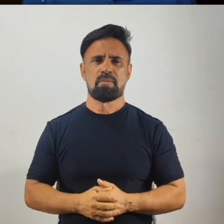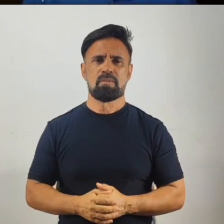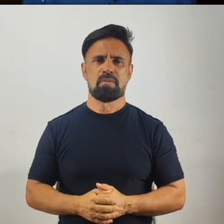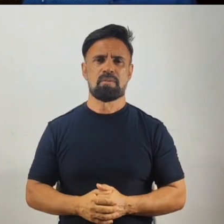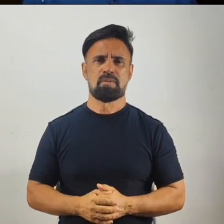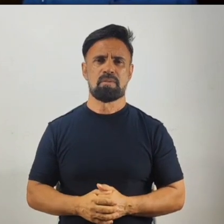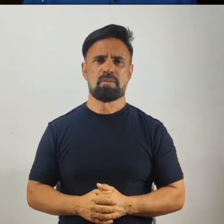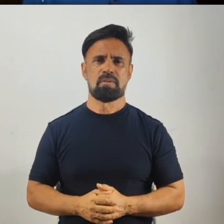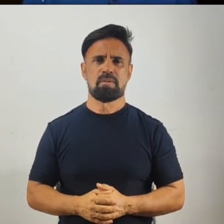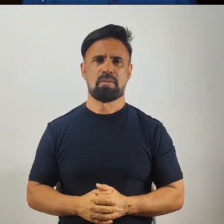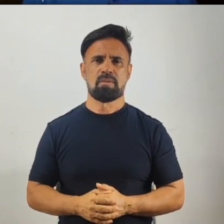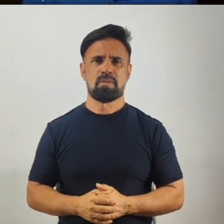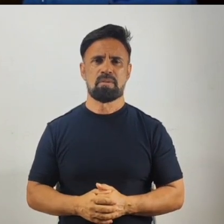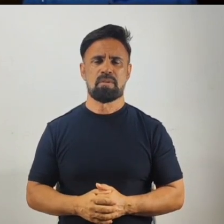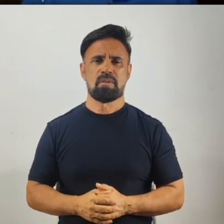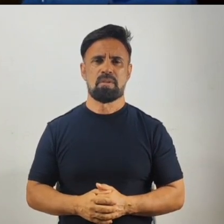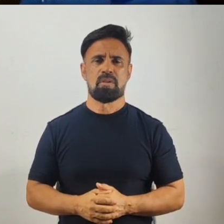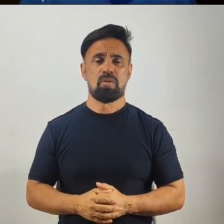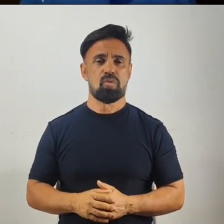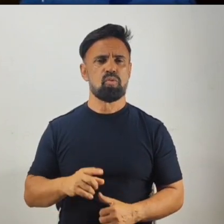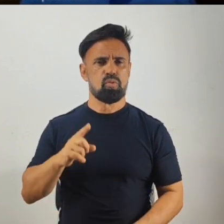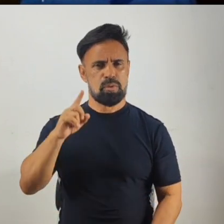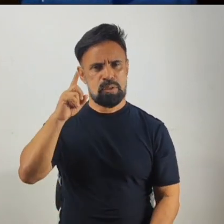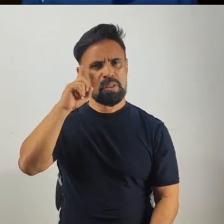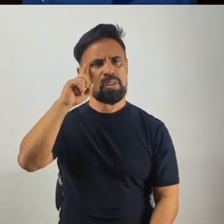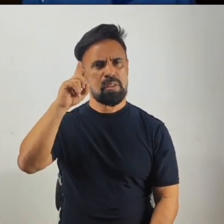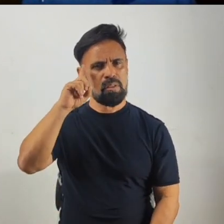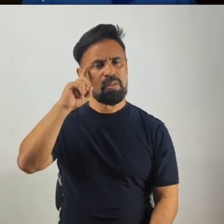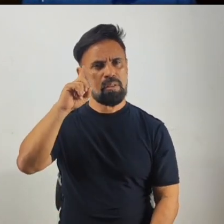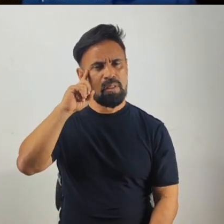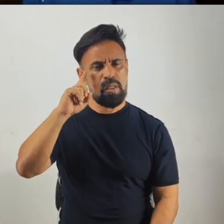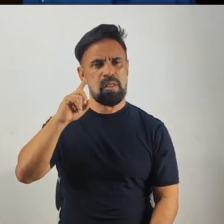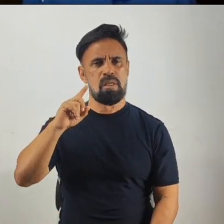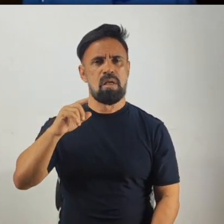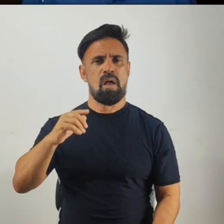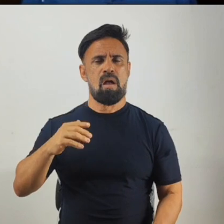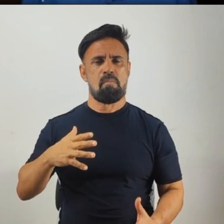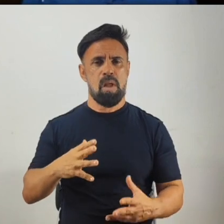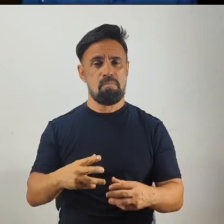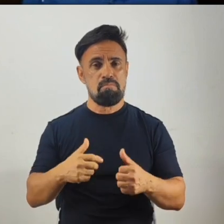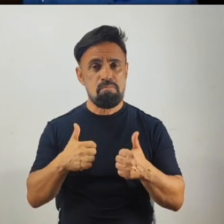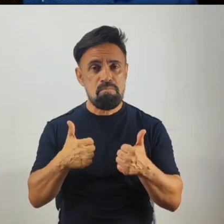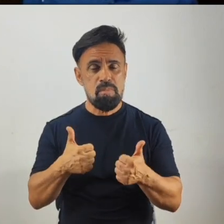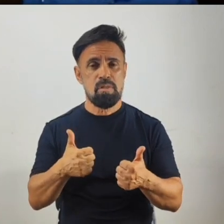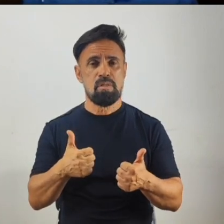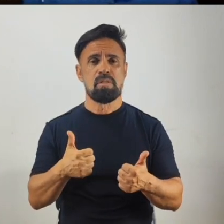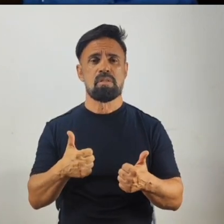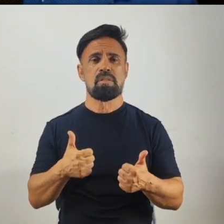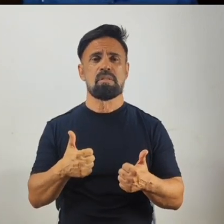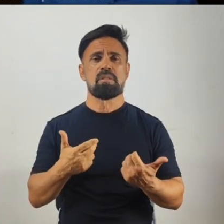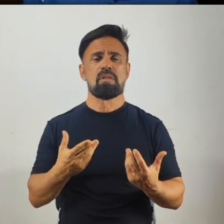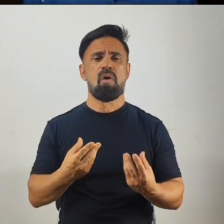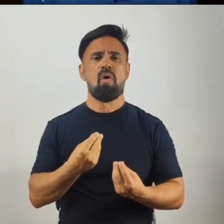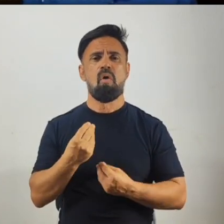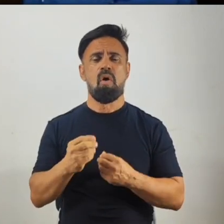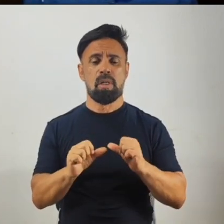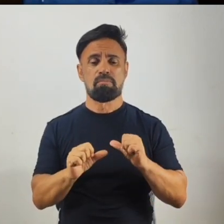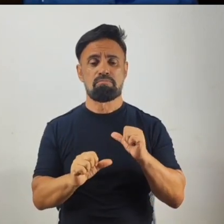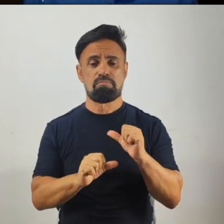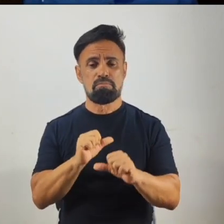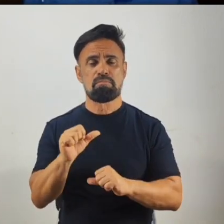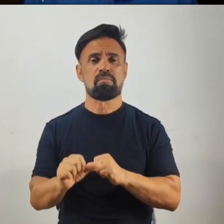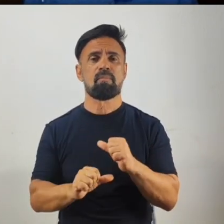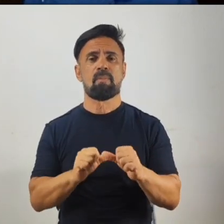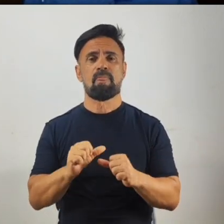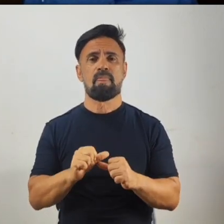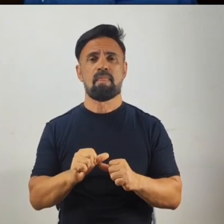vemos na prática, no dia a dia, para a qualificação, a transição para um